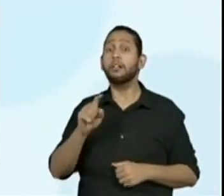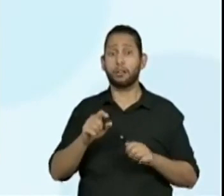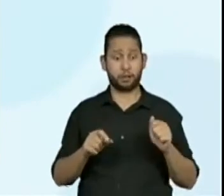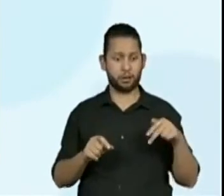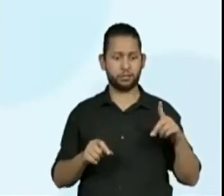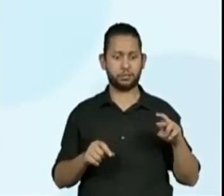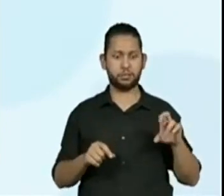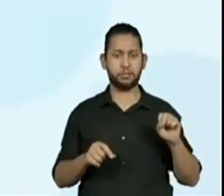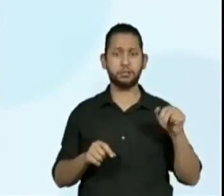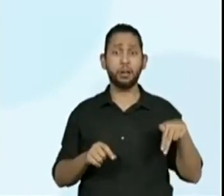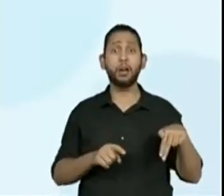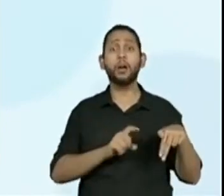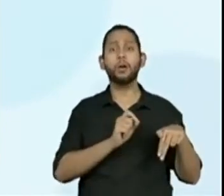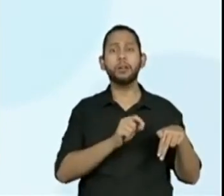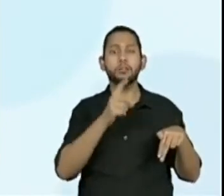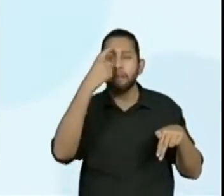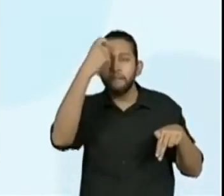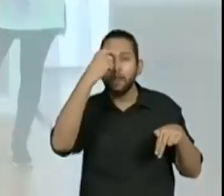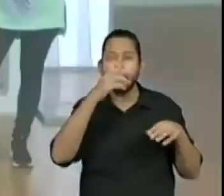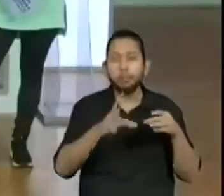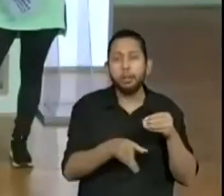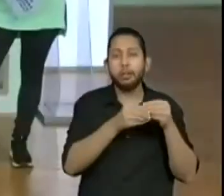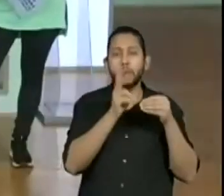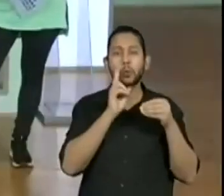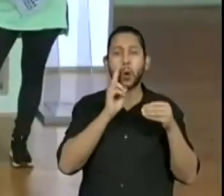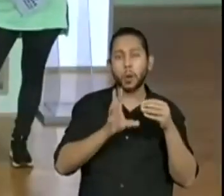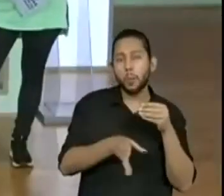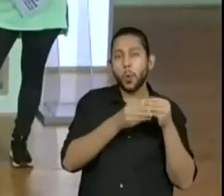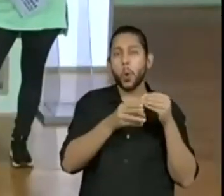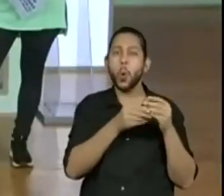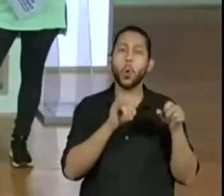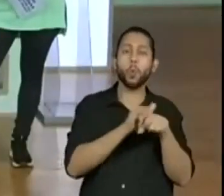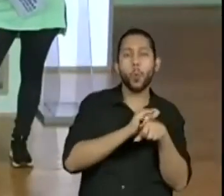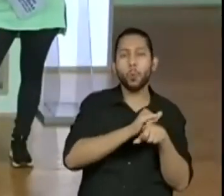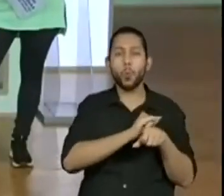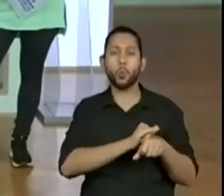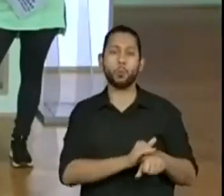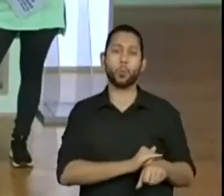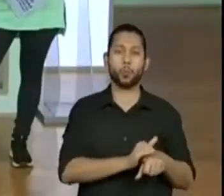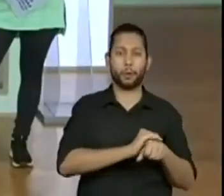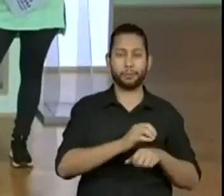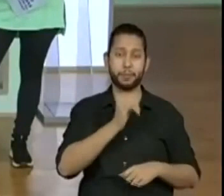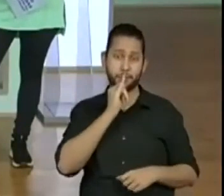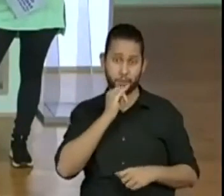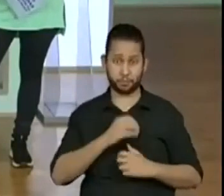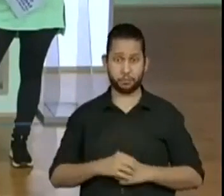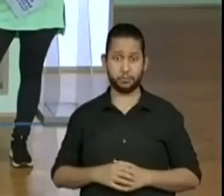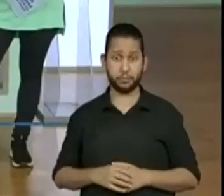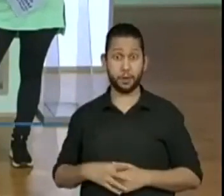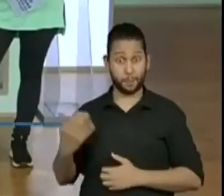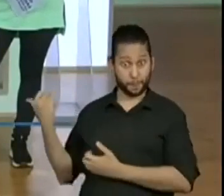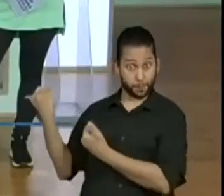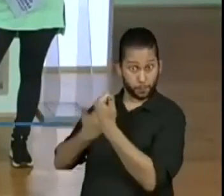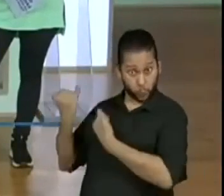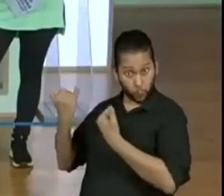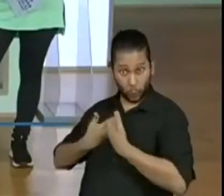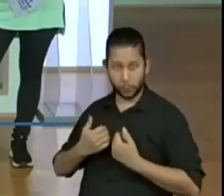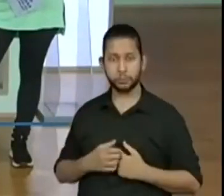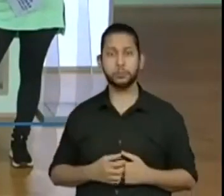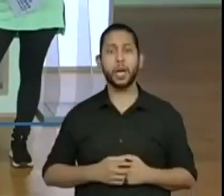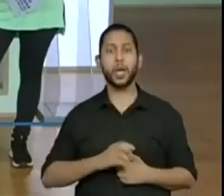não, ele dava uma inventadinha a mais, como que se nós fôssemos contar uma história e a